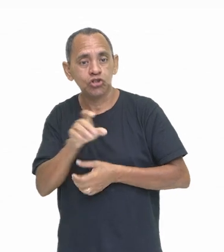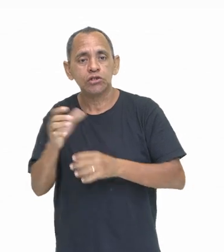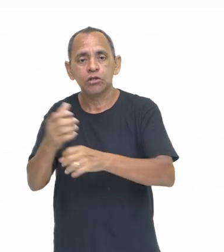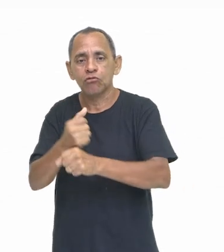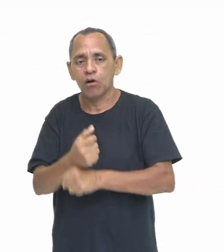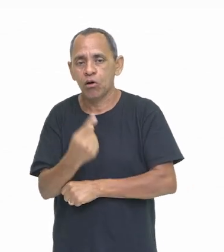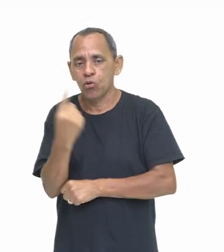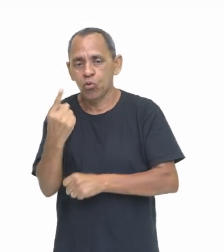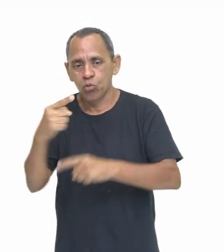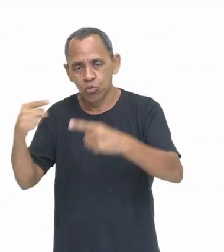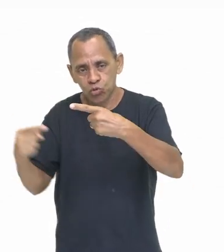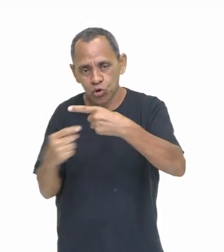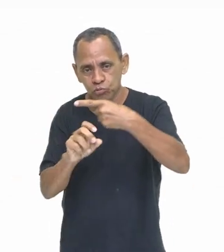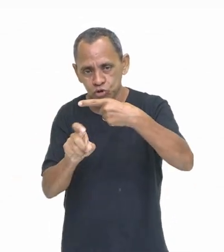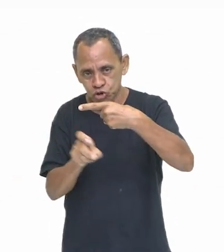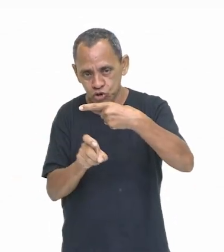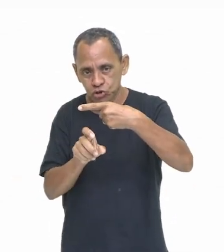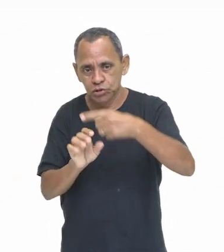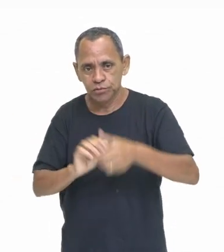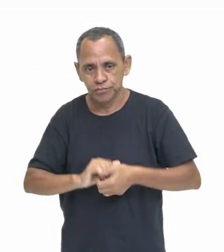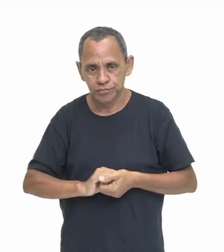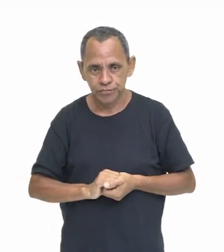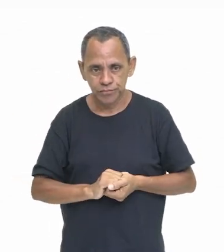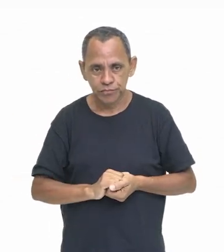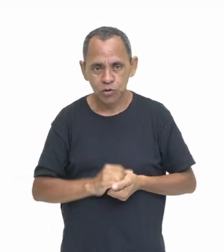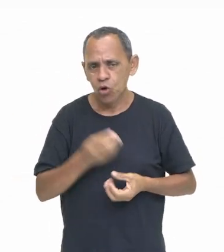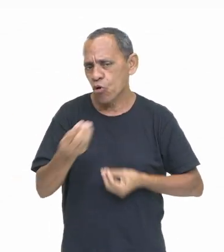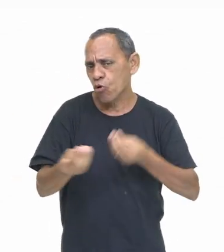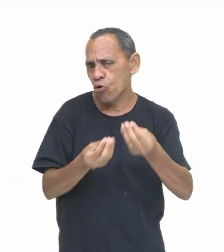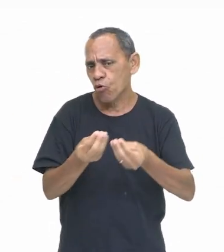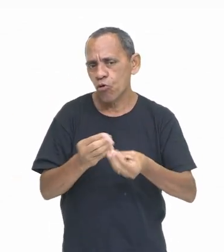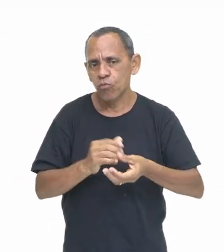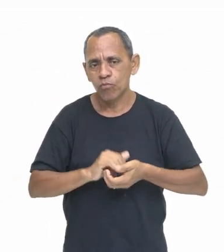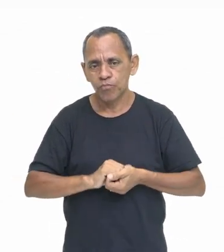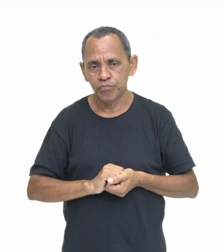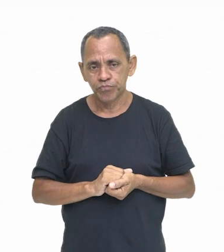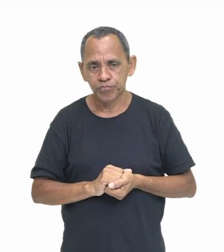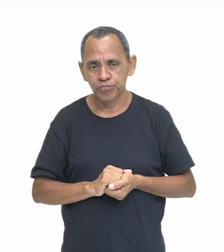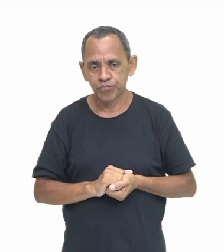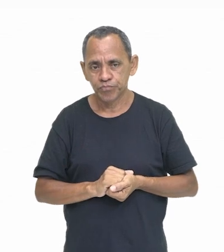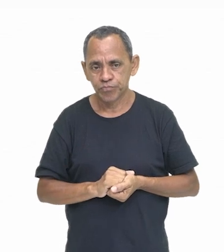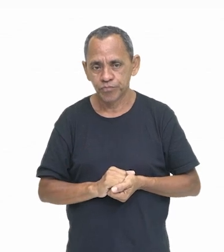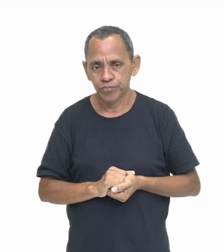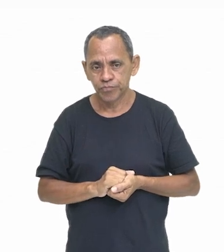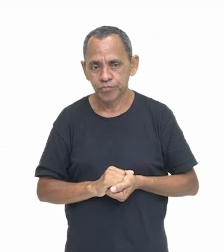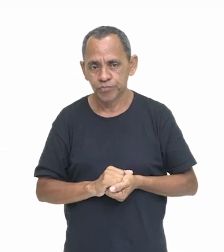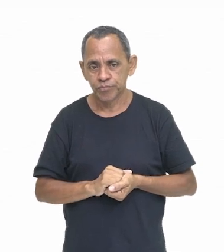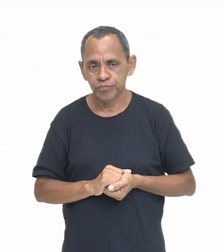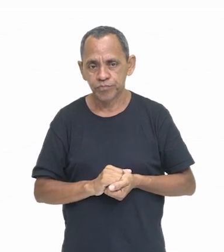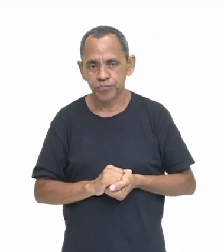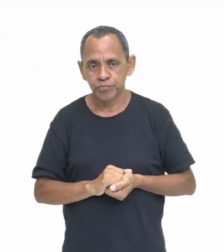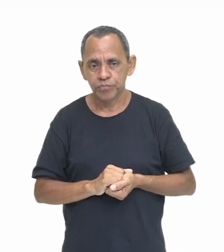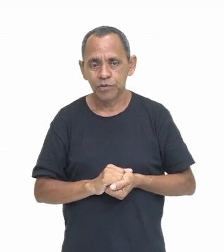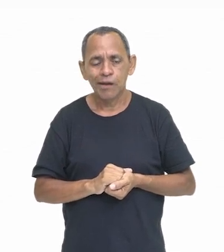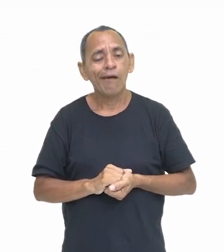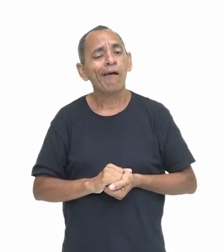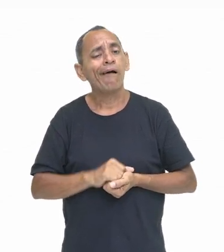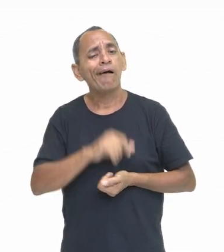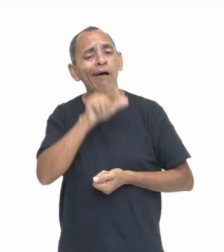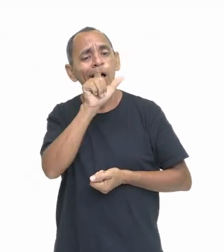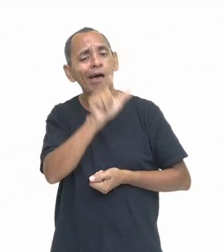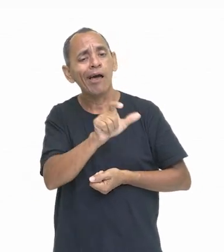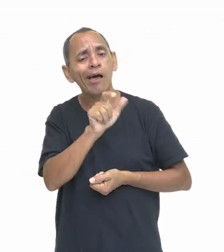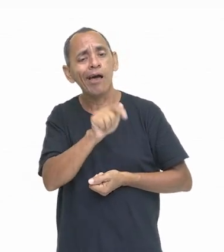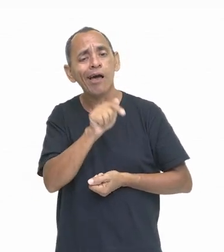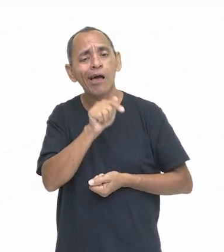x. O que acontece com essa função? Ela é uma função que ela